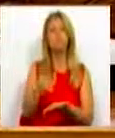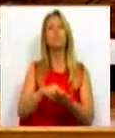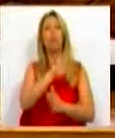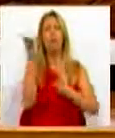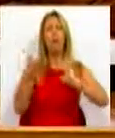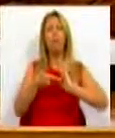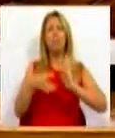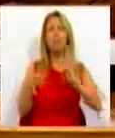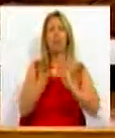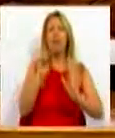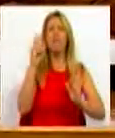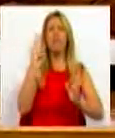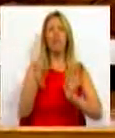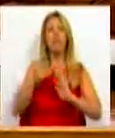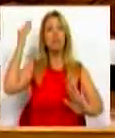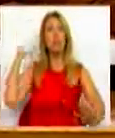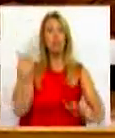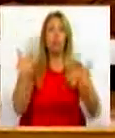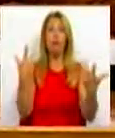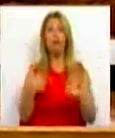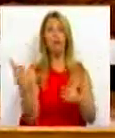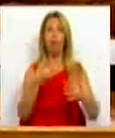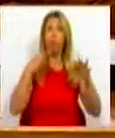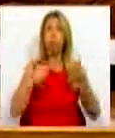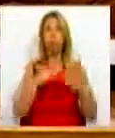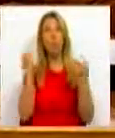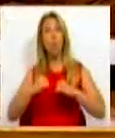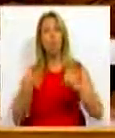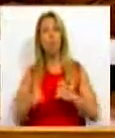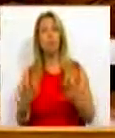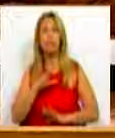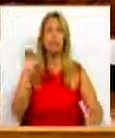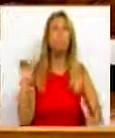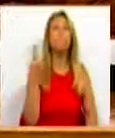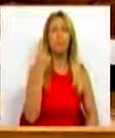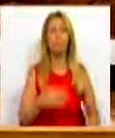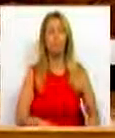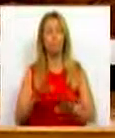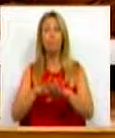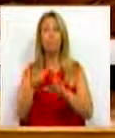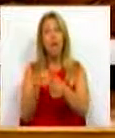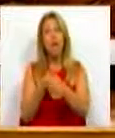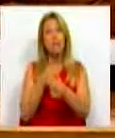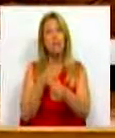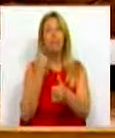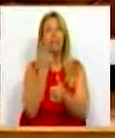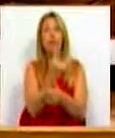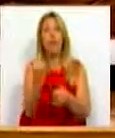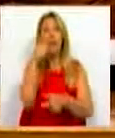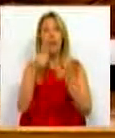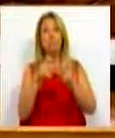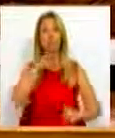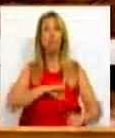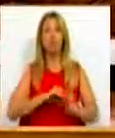num duplo pressuposto amplamente consensual. Em primeiro lugar, a necessidade de acompanhamento de cada beneficiário das prestações de